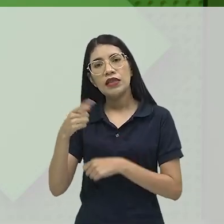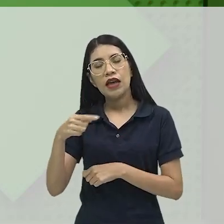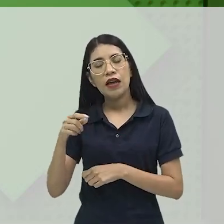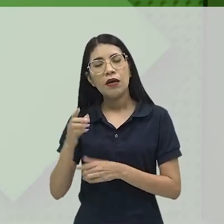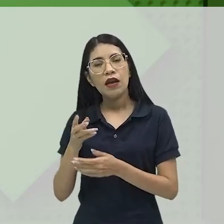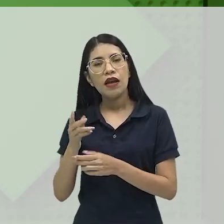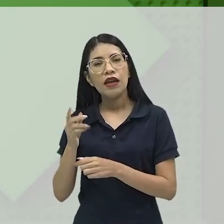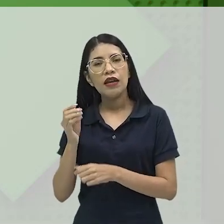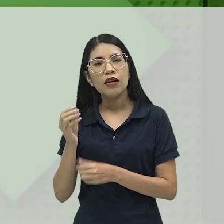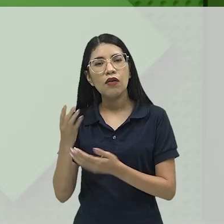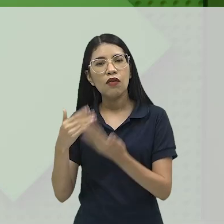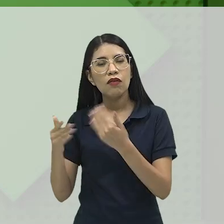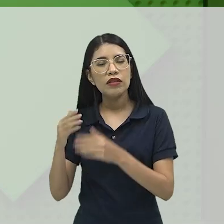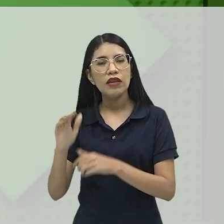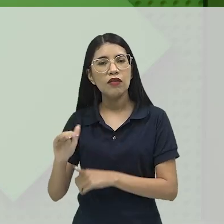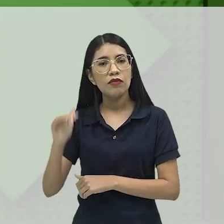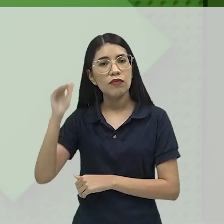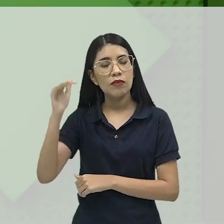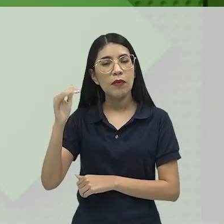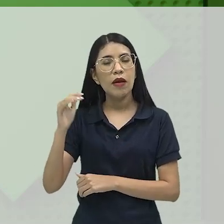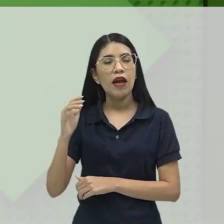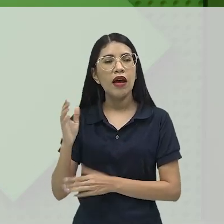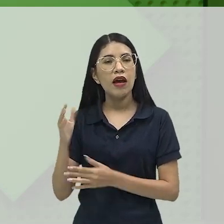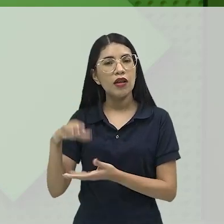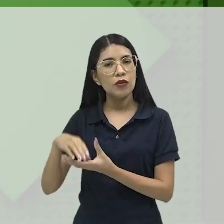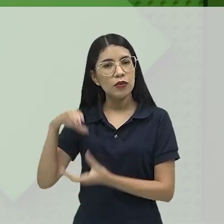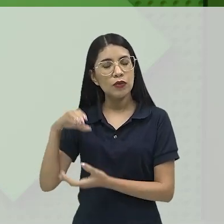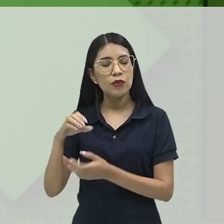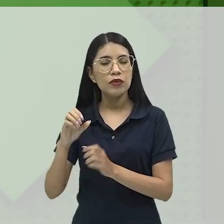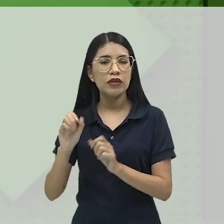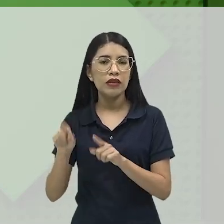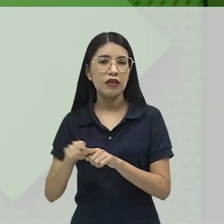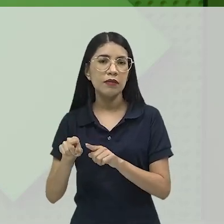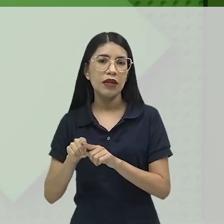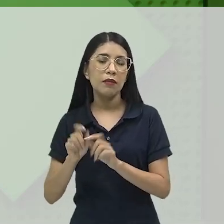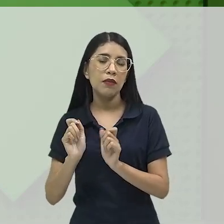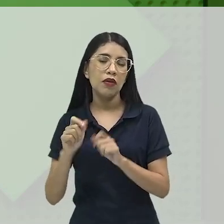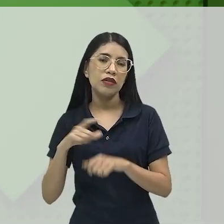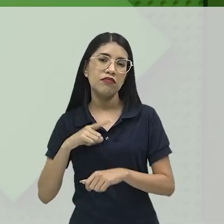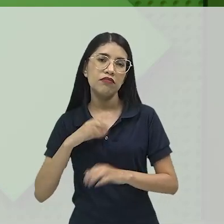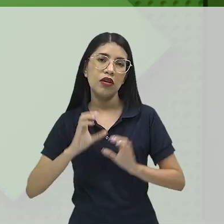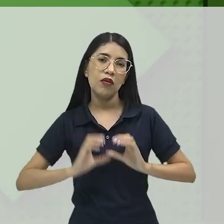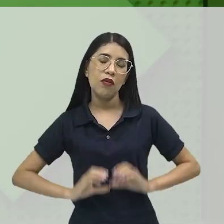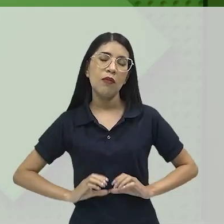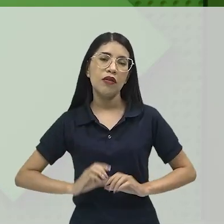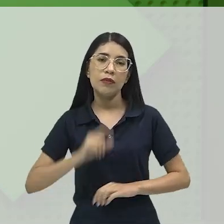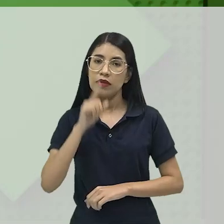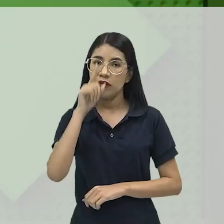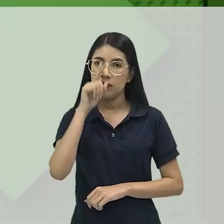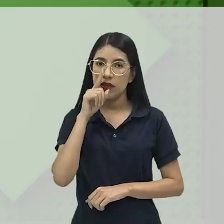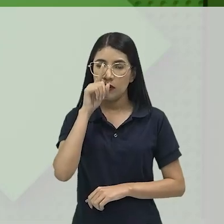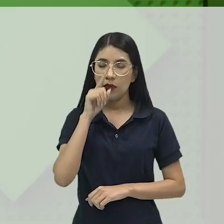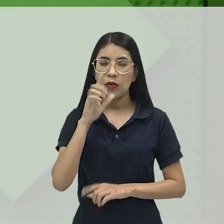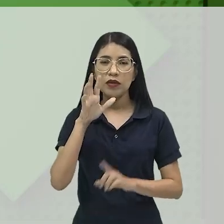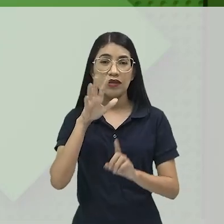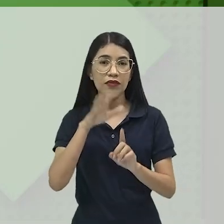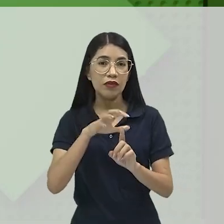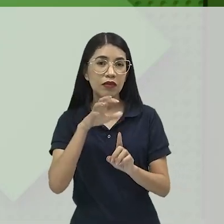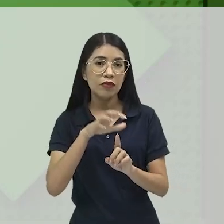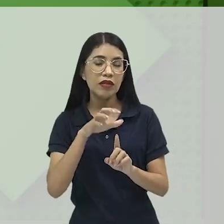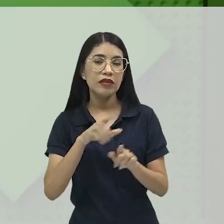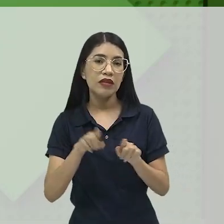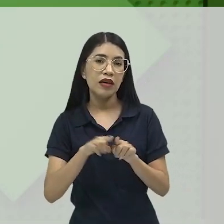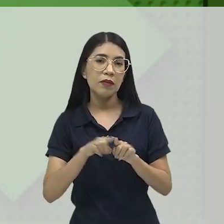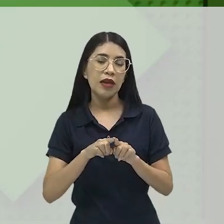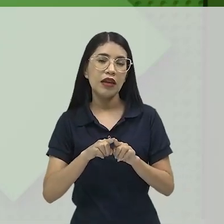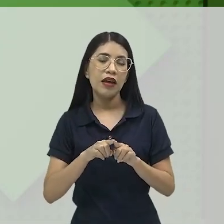né, a mesma mentalidade que ela. E isso pode expor ela a alguns comportamentos de risco, né, ser influenciada a